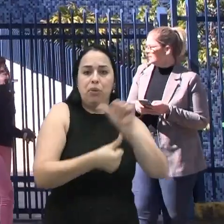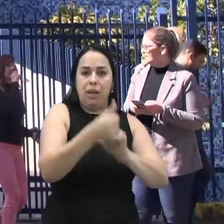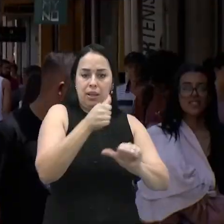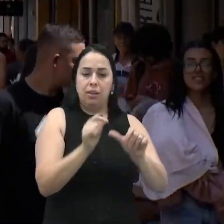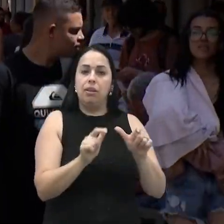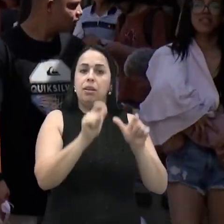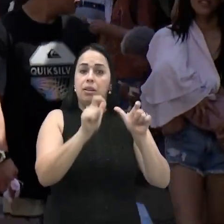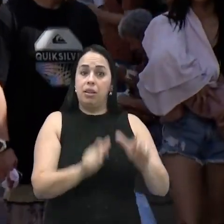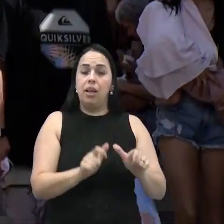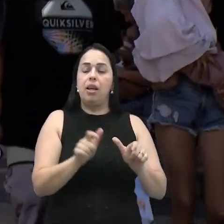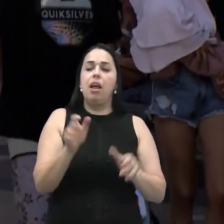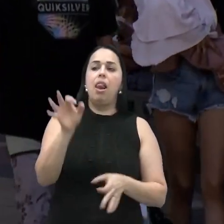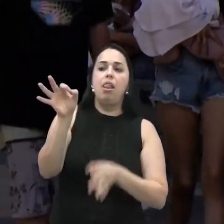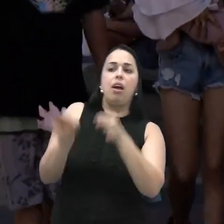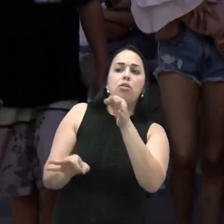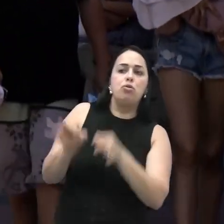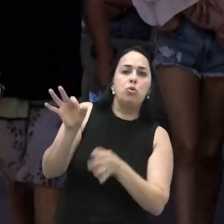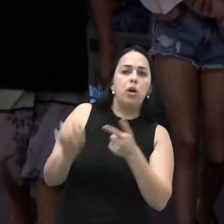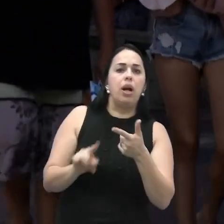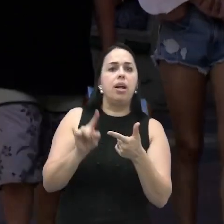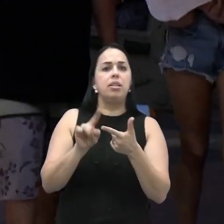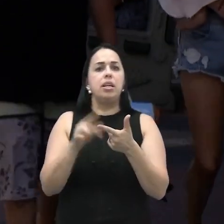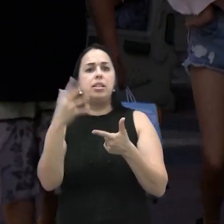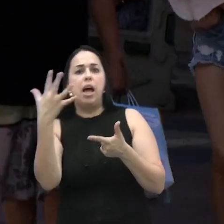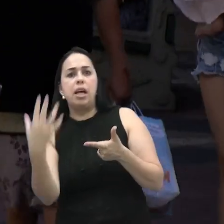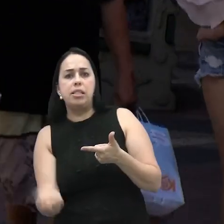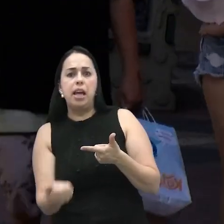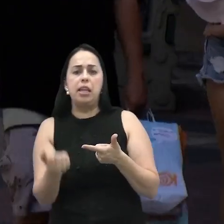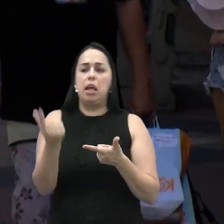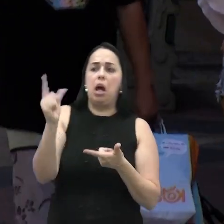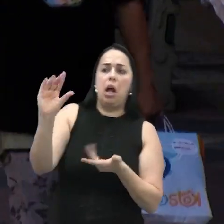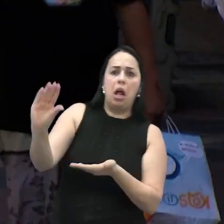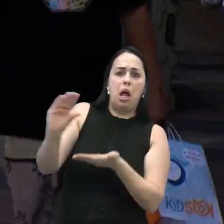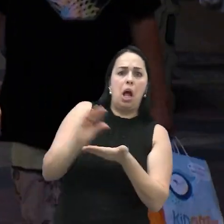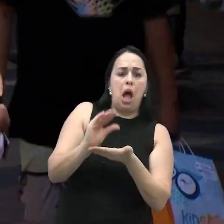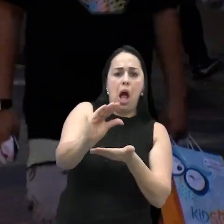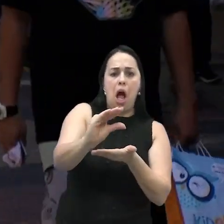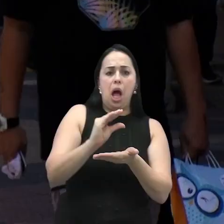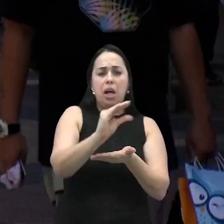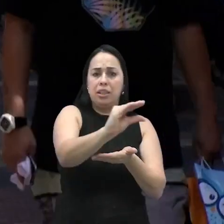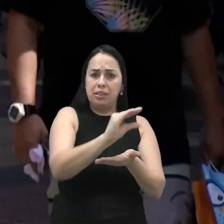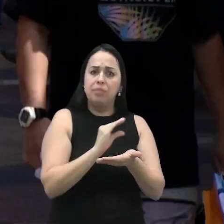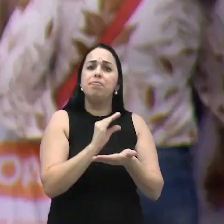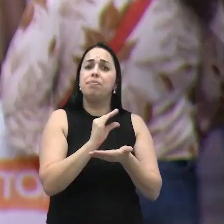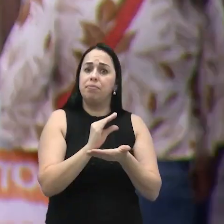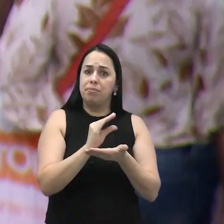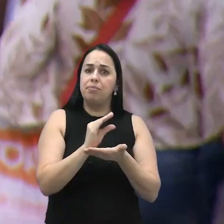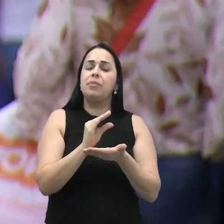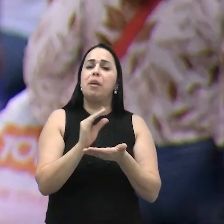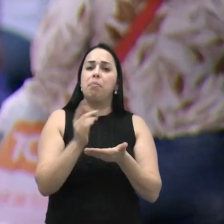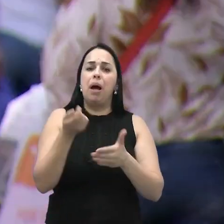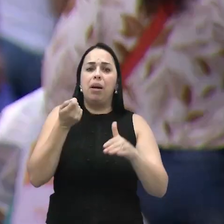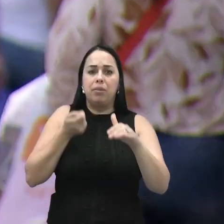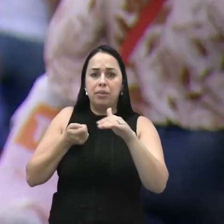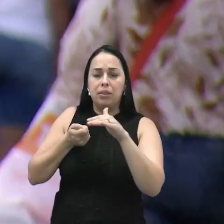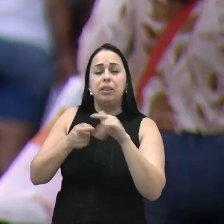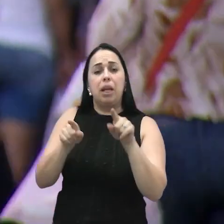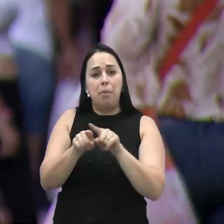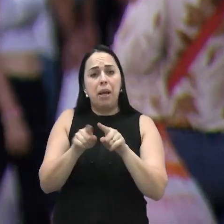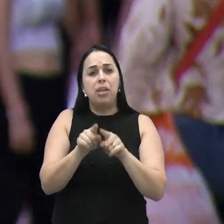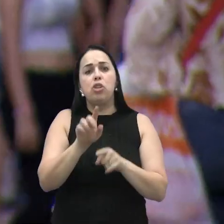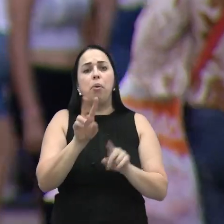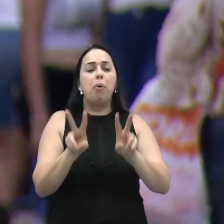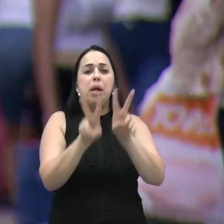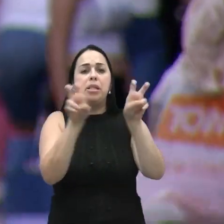Recursos, órgão que julga e decide sobre a aceitação de recursos da população referentes à aplicação